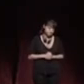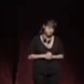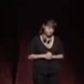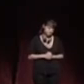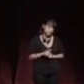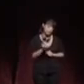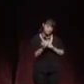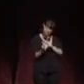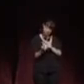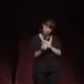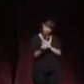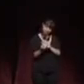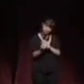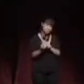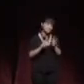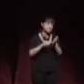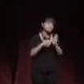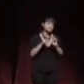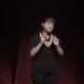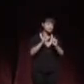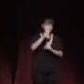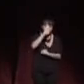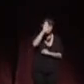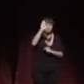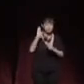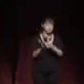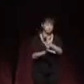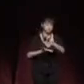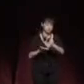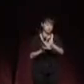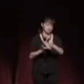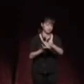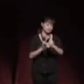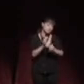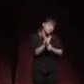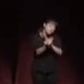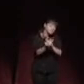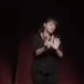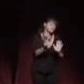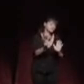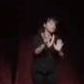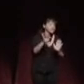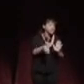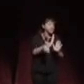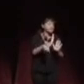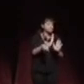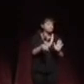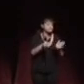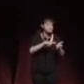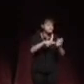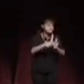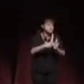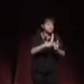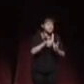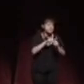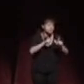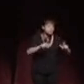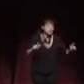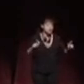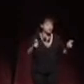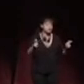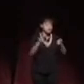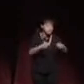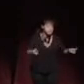A palavra é a base. A palavra, mas eu diria a linguagem, a música da língua, é a base da nossa estrutura